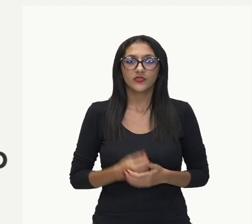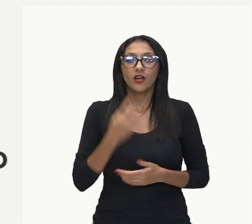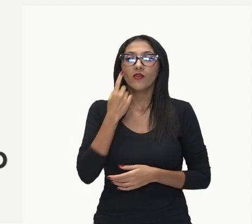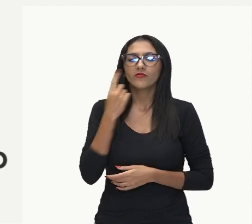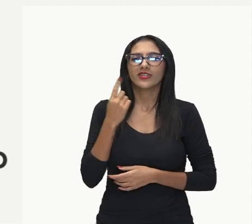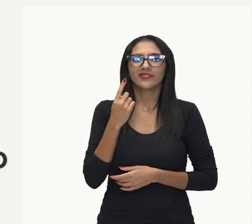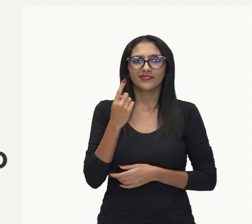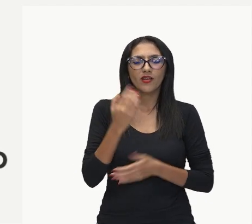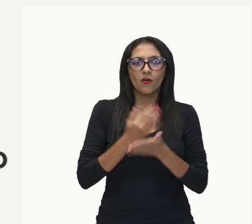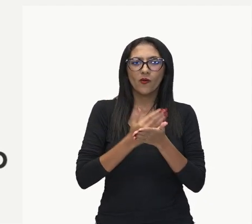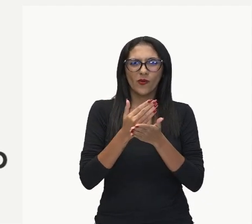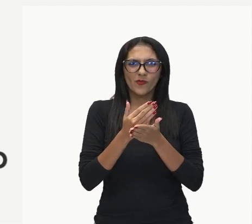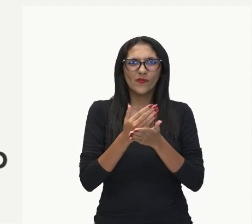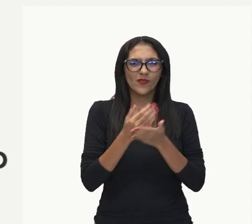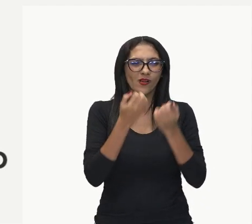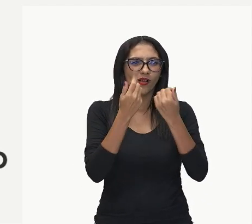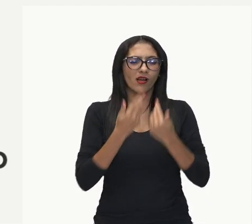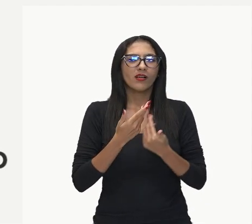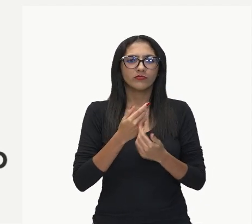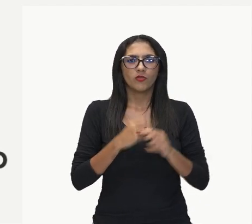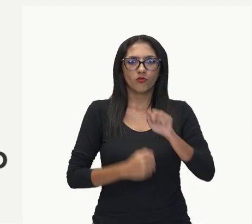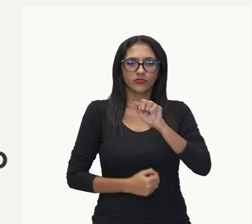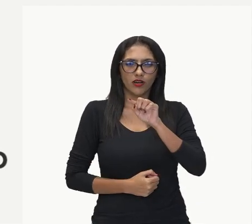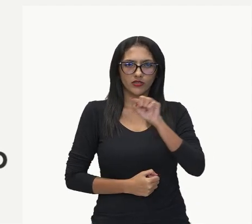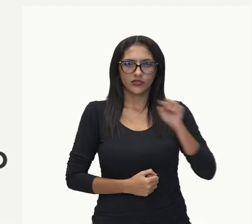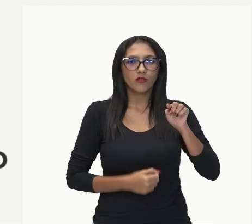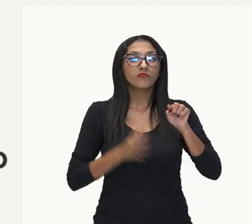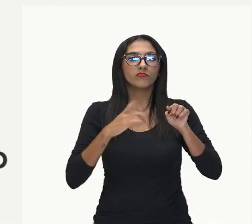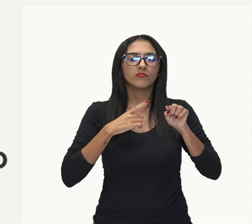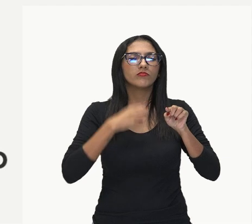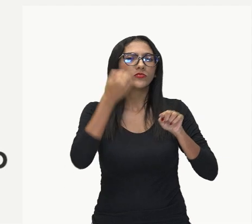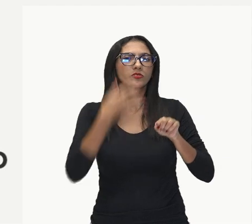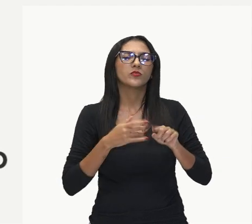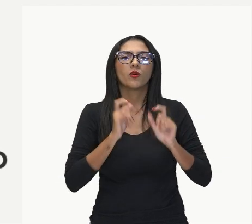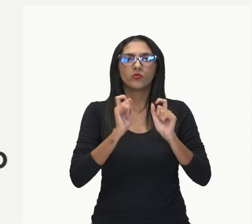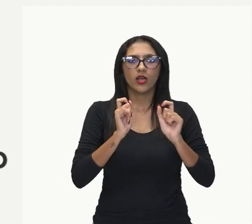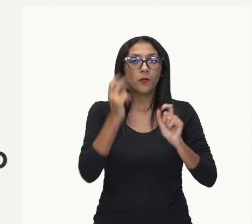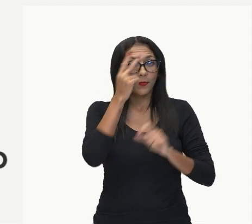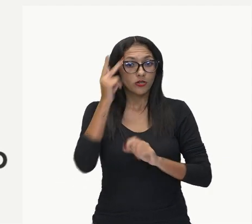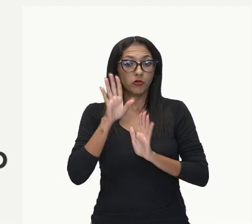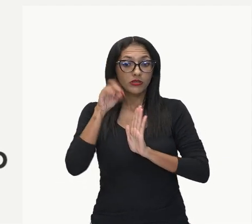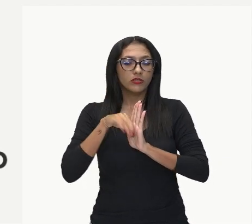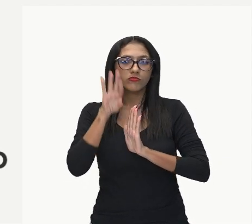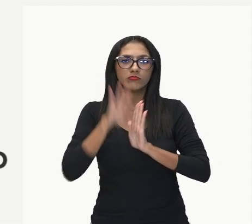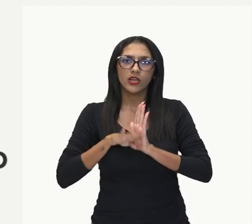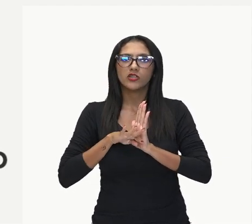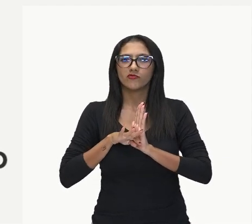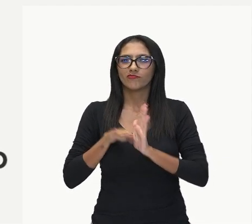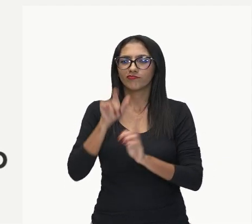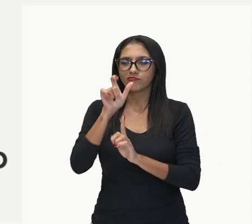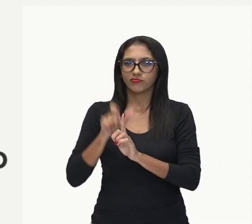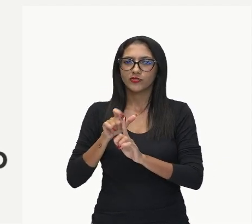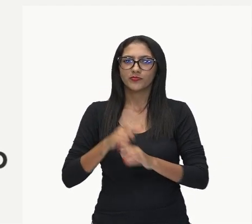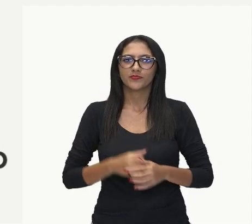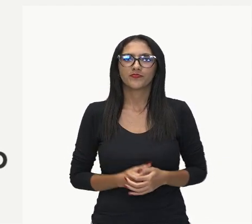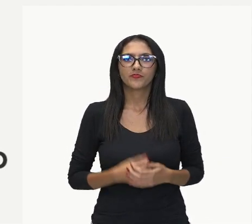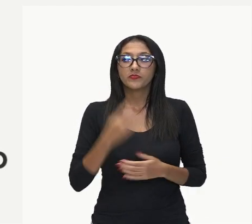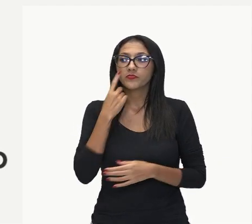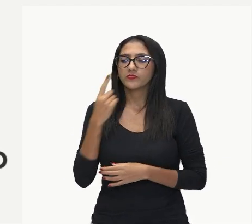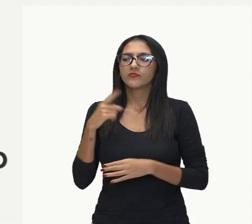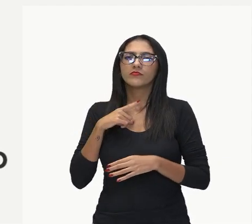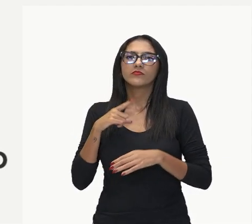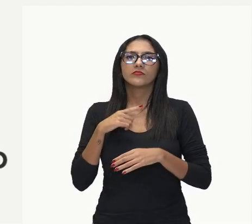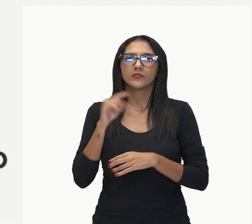enunciado introduzido aqui pelo travessão, já indicando fala do personagem, observem o sinal de